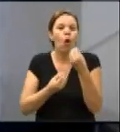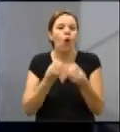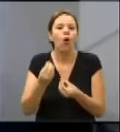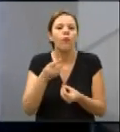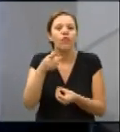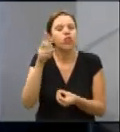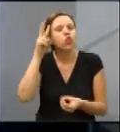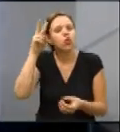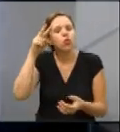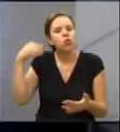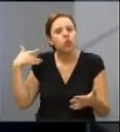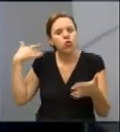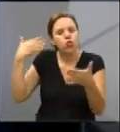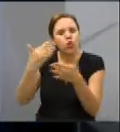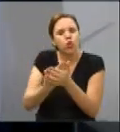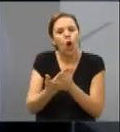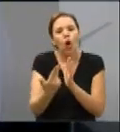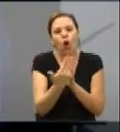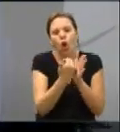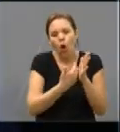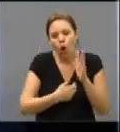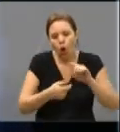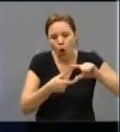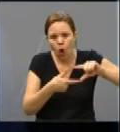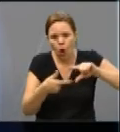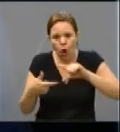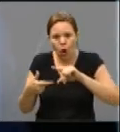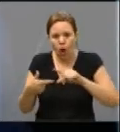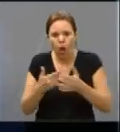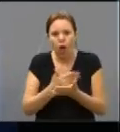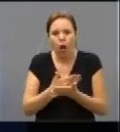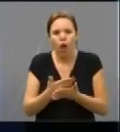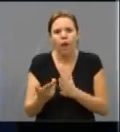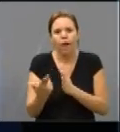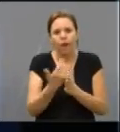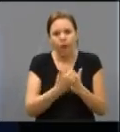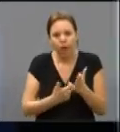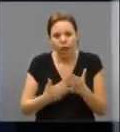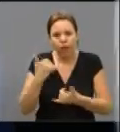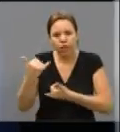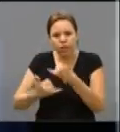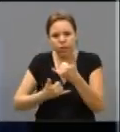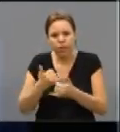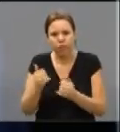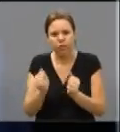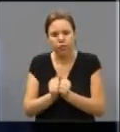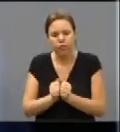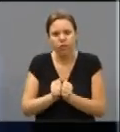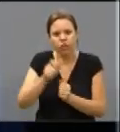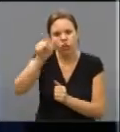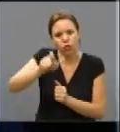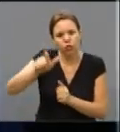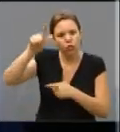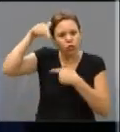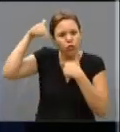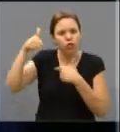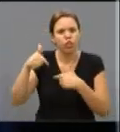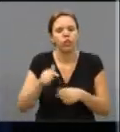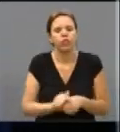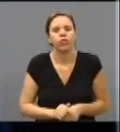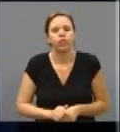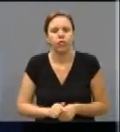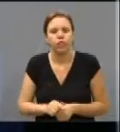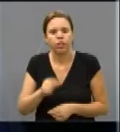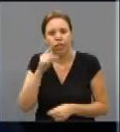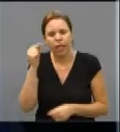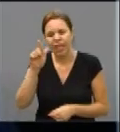sua história, né, com os quadrinhos? Como que você começou? Eu comecei a desenhar brincando com os personagens Garfield